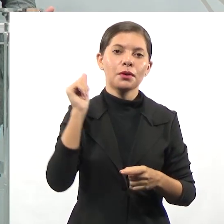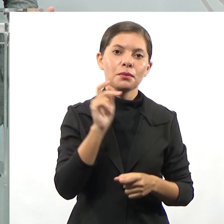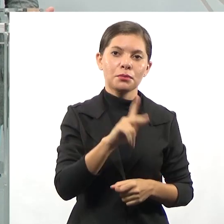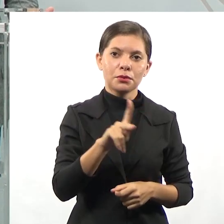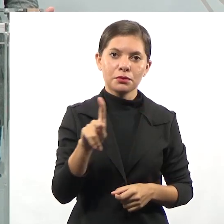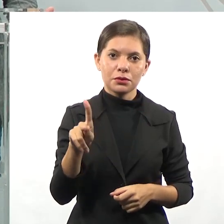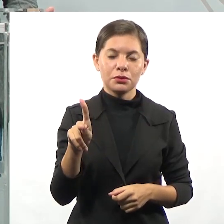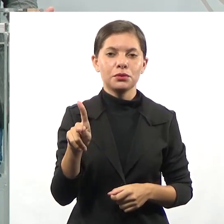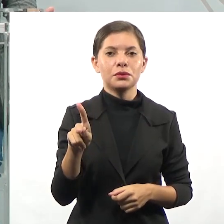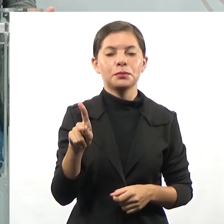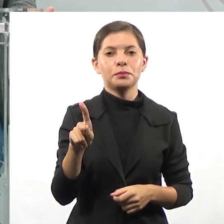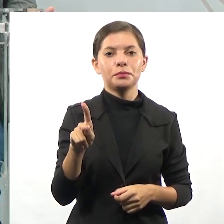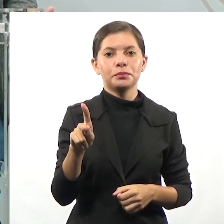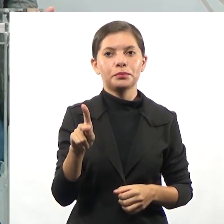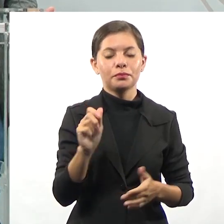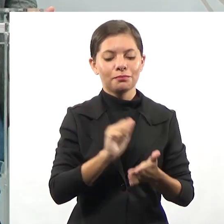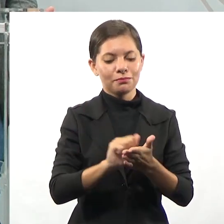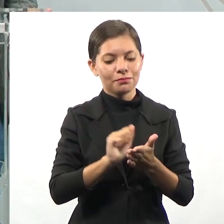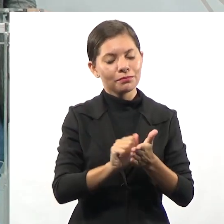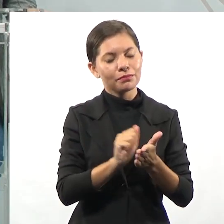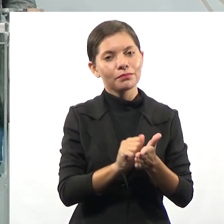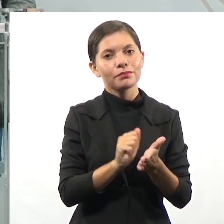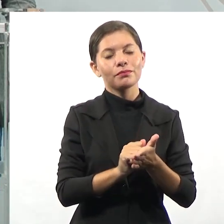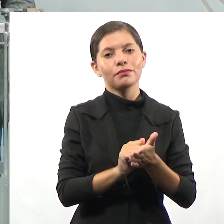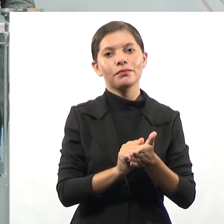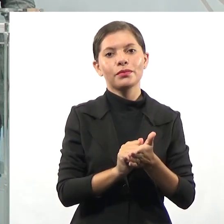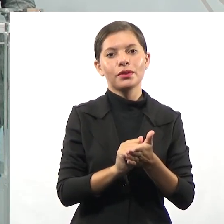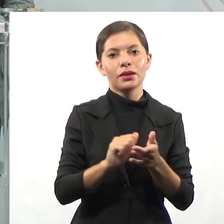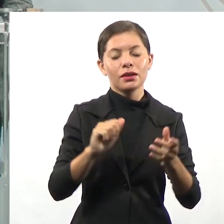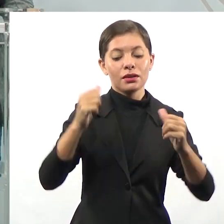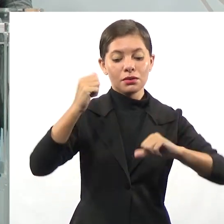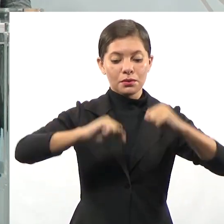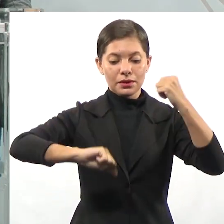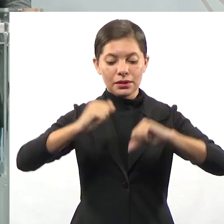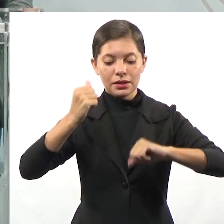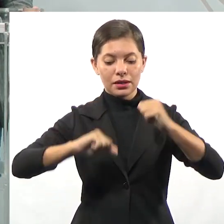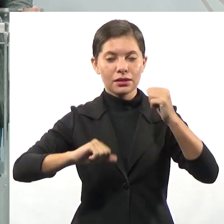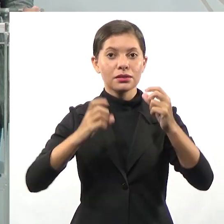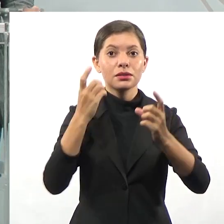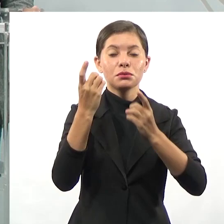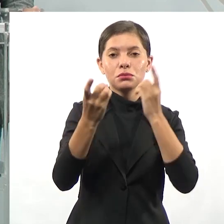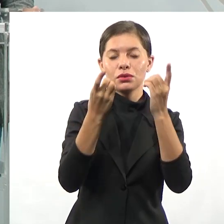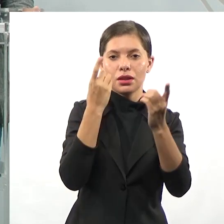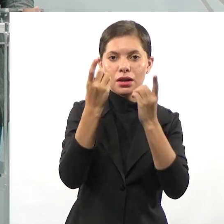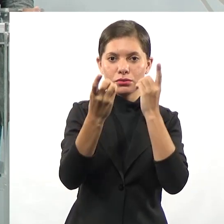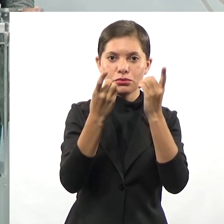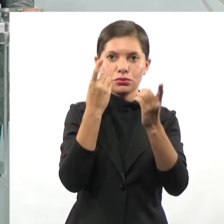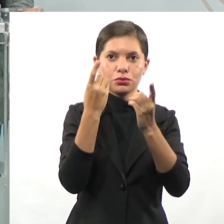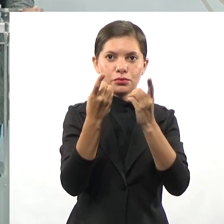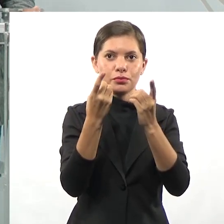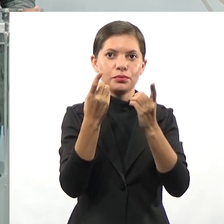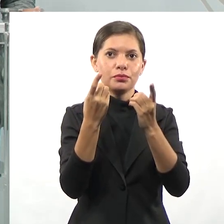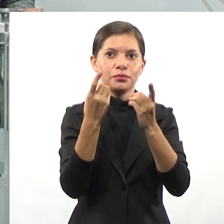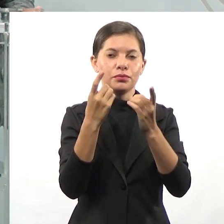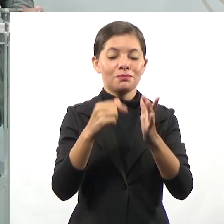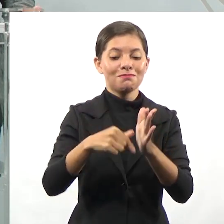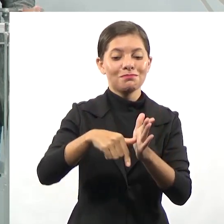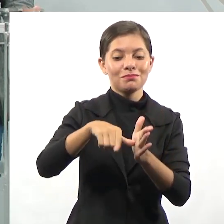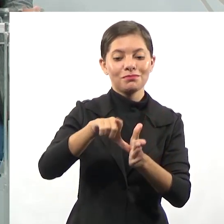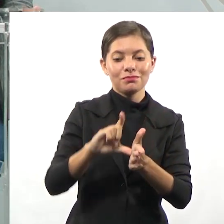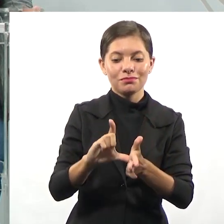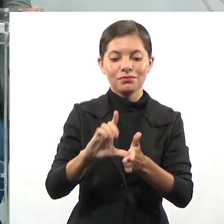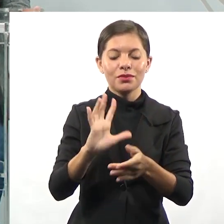na tentativa de prever o desempenho. Será que o aluno vai conseguir aprovar na disciplina? Mas o